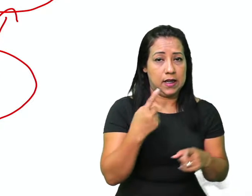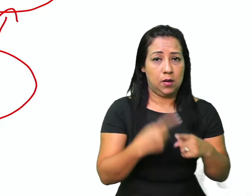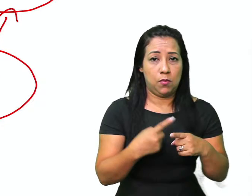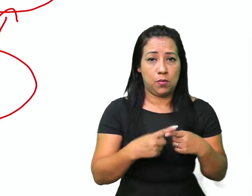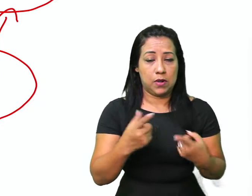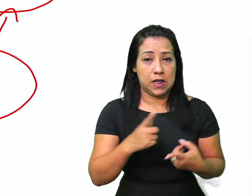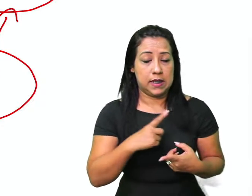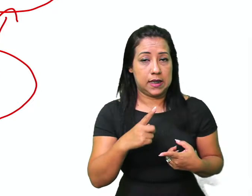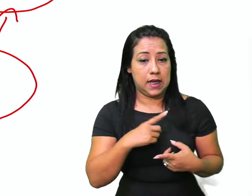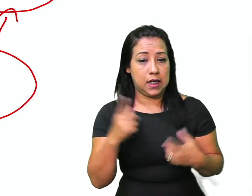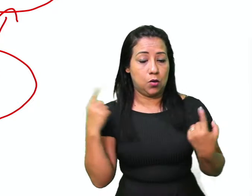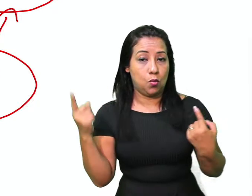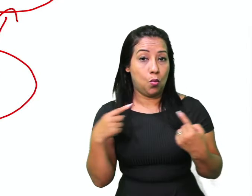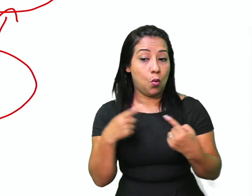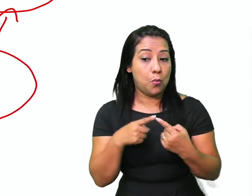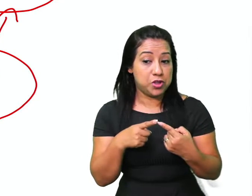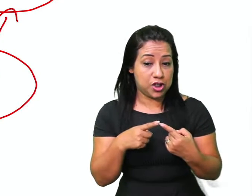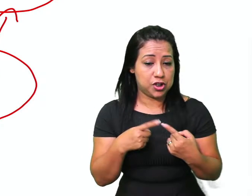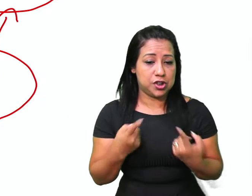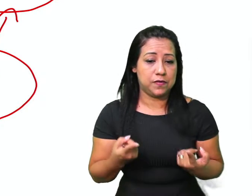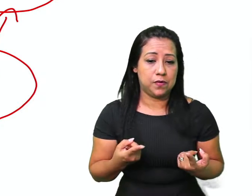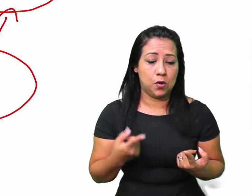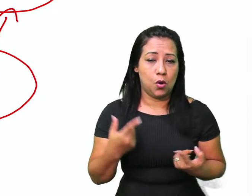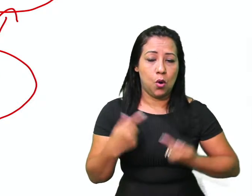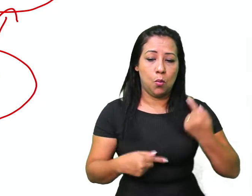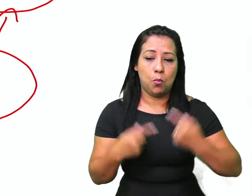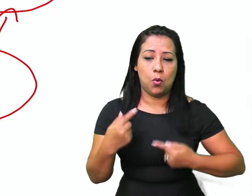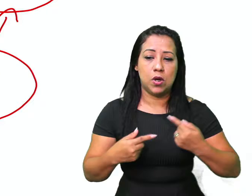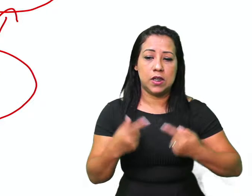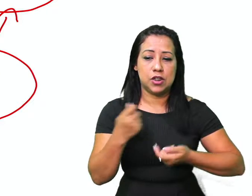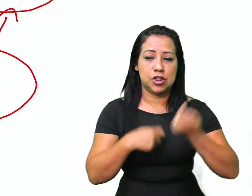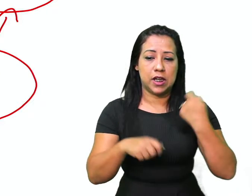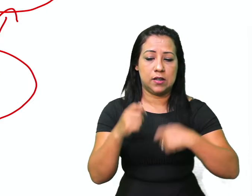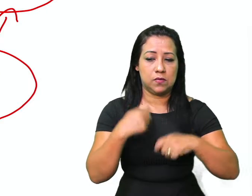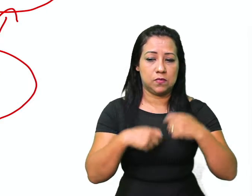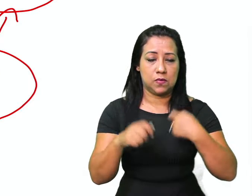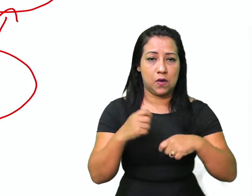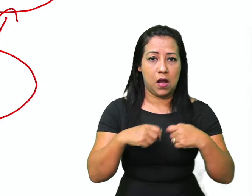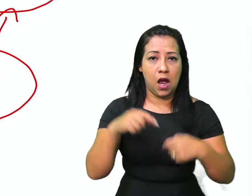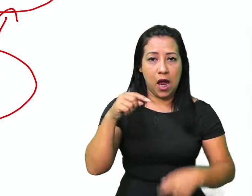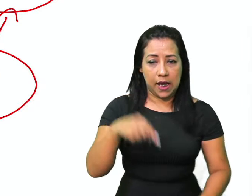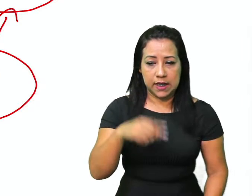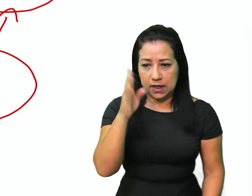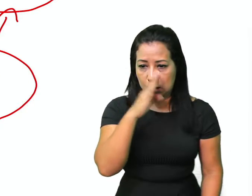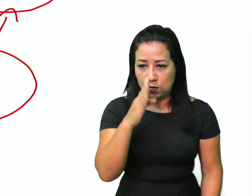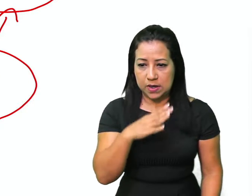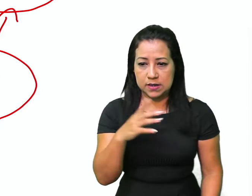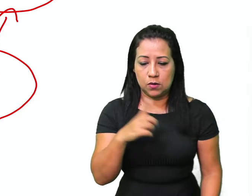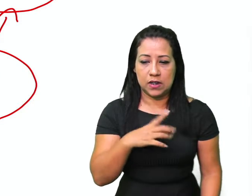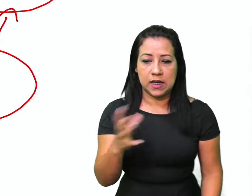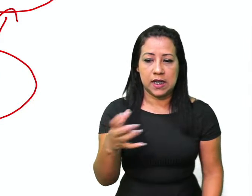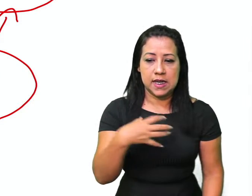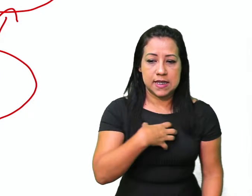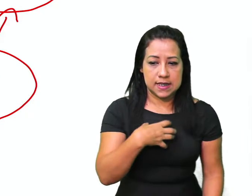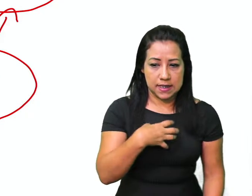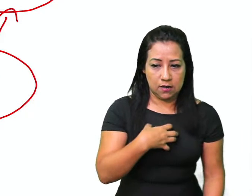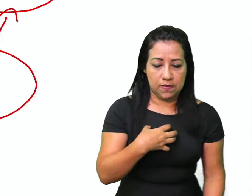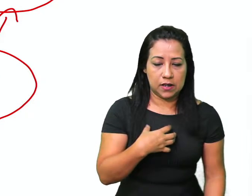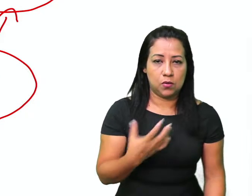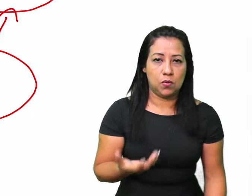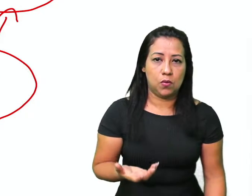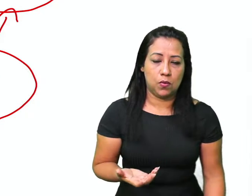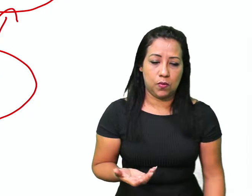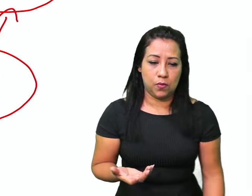administrativa. Aqui no Brasil nós já tivemos Salvador, que é uma das cidades mais velhas do Brasil. Nós já tivemos